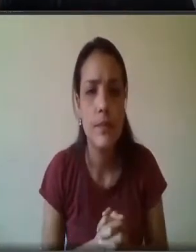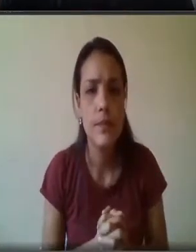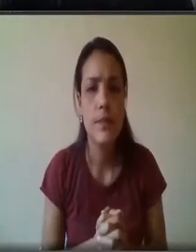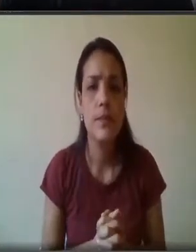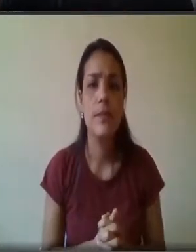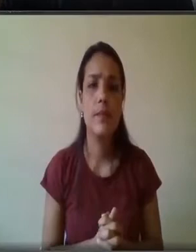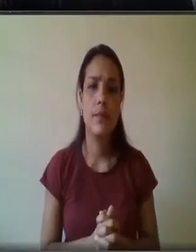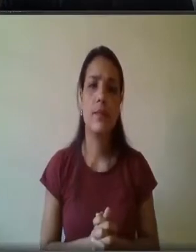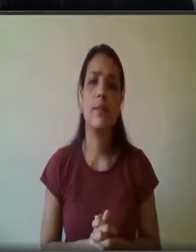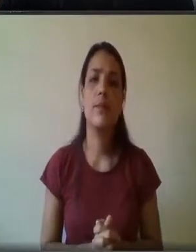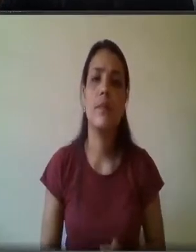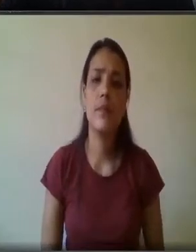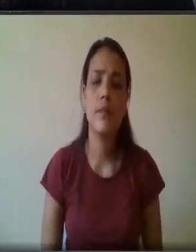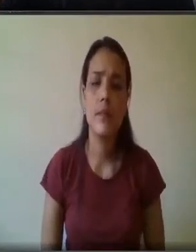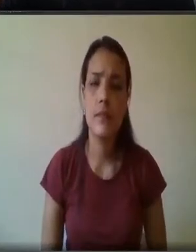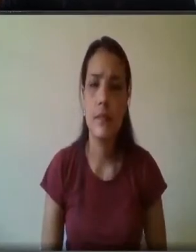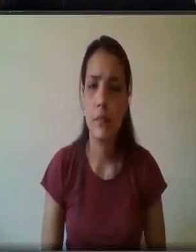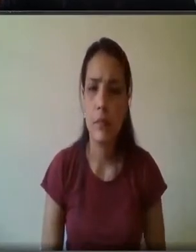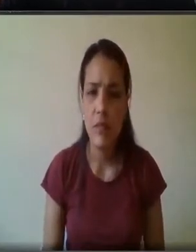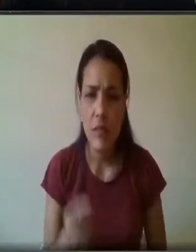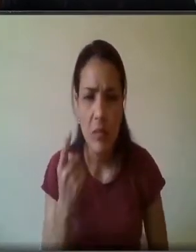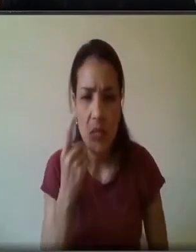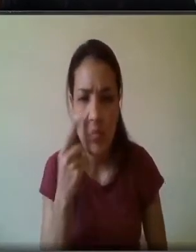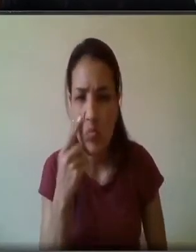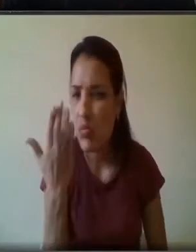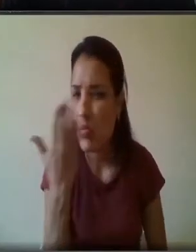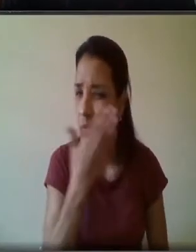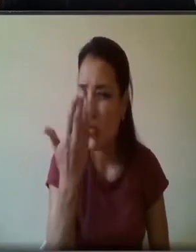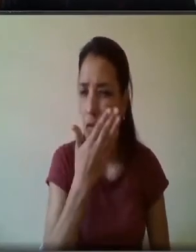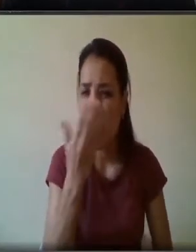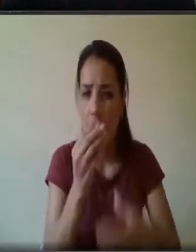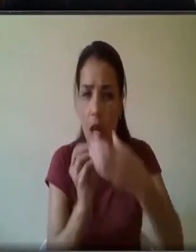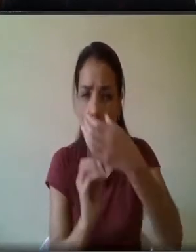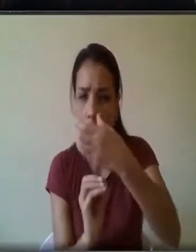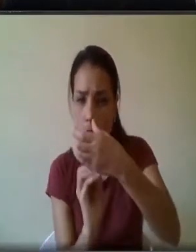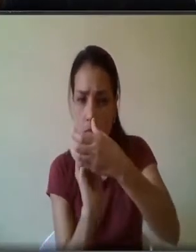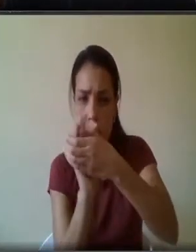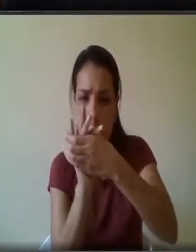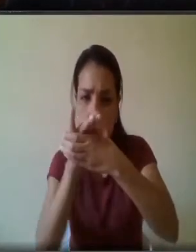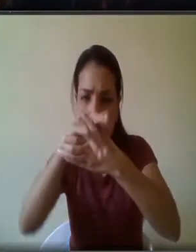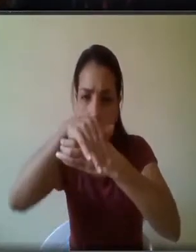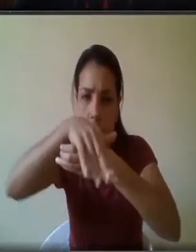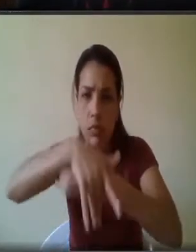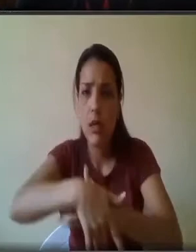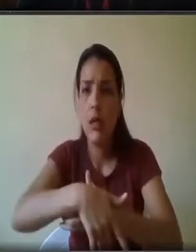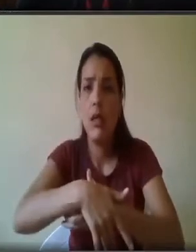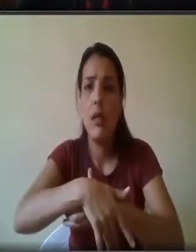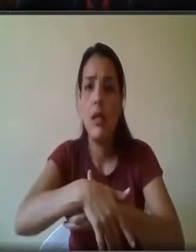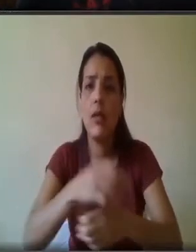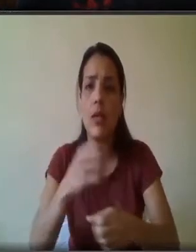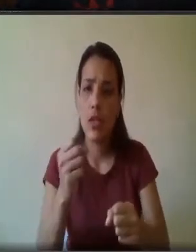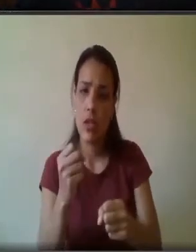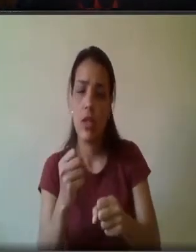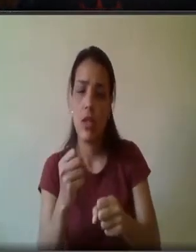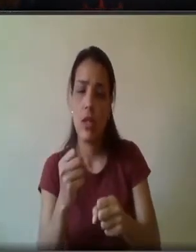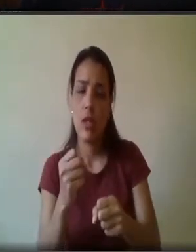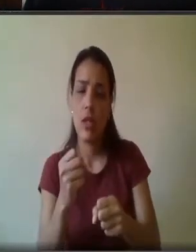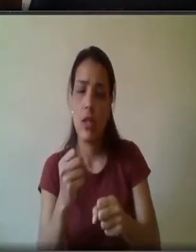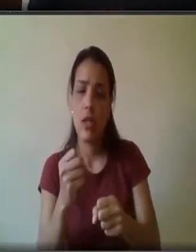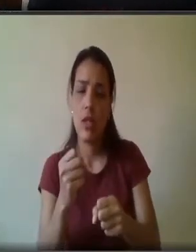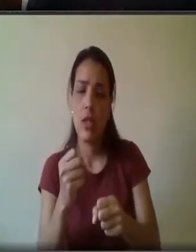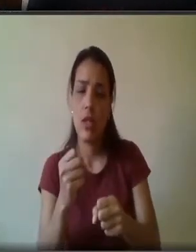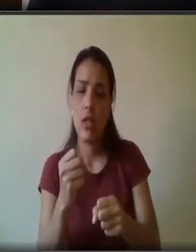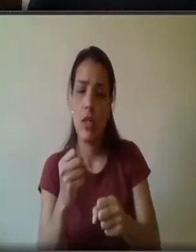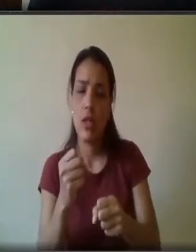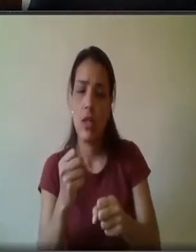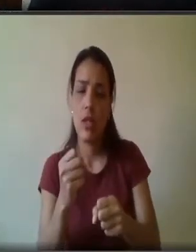temos os vulcões, né? Você não vê aqueles vulcões com uma estrutura de cone no Brasil, mas a gente